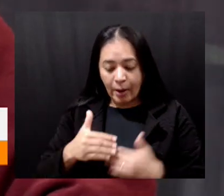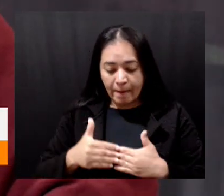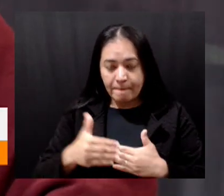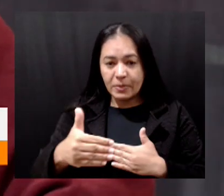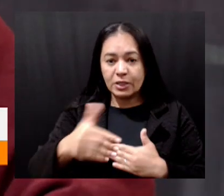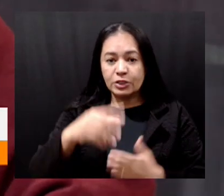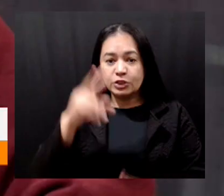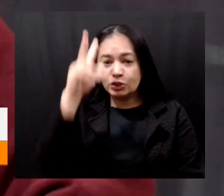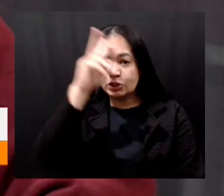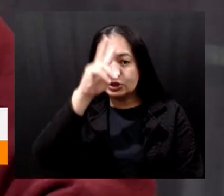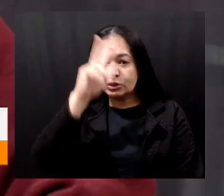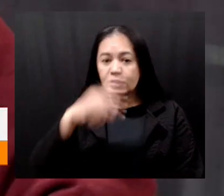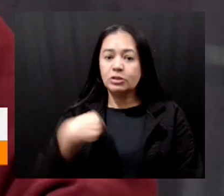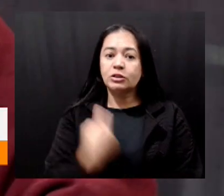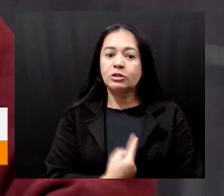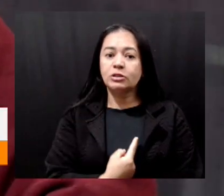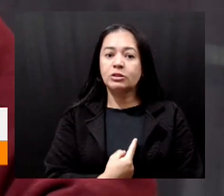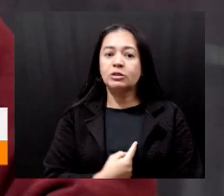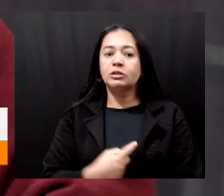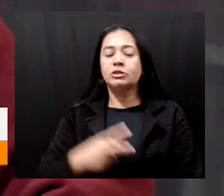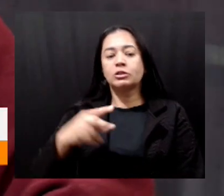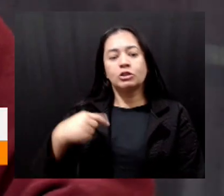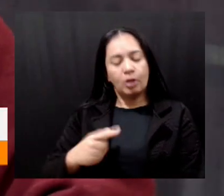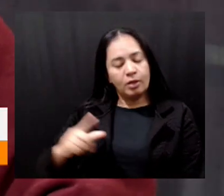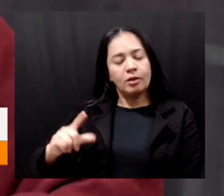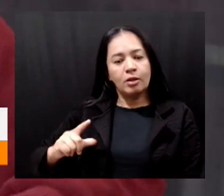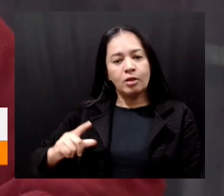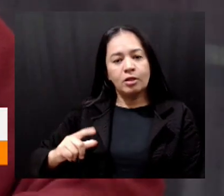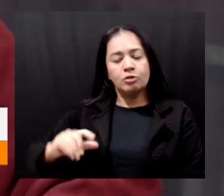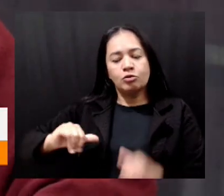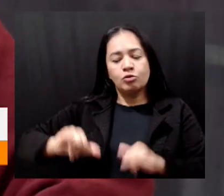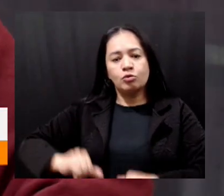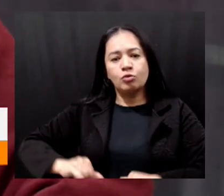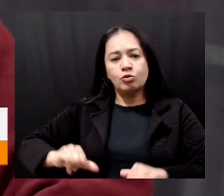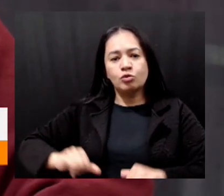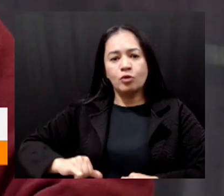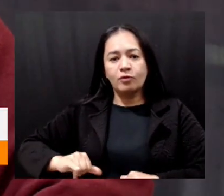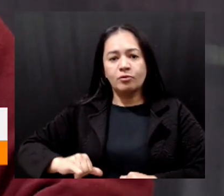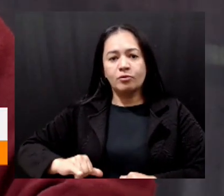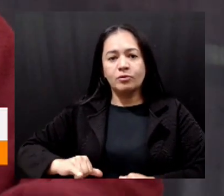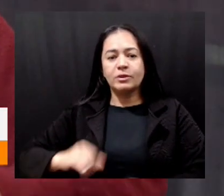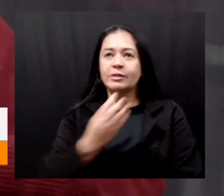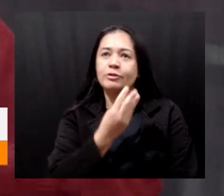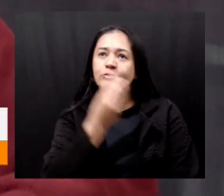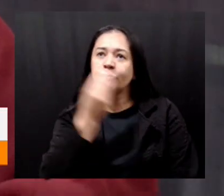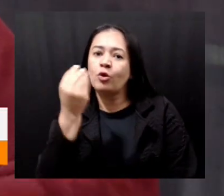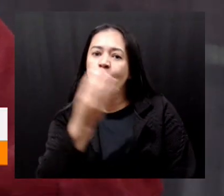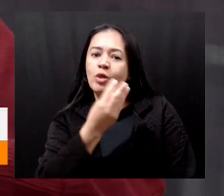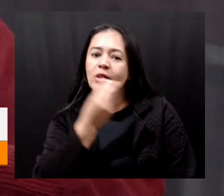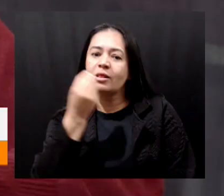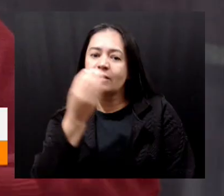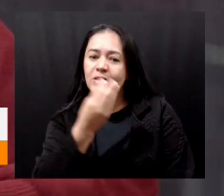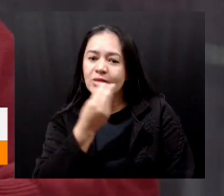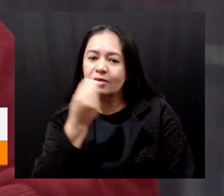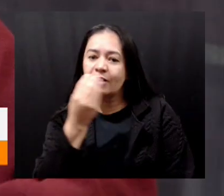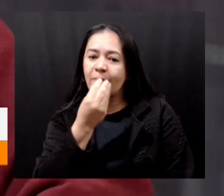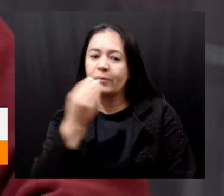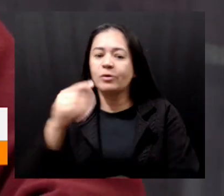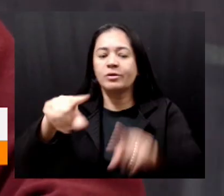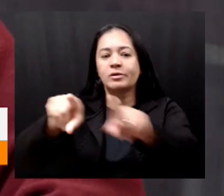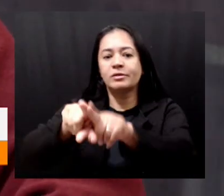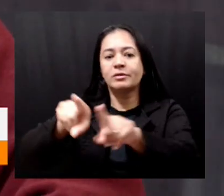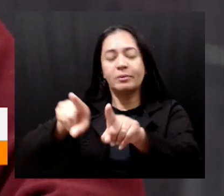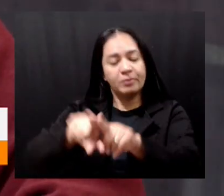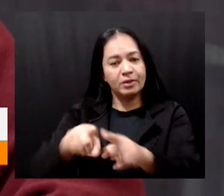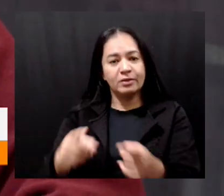da biografia que a gente tem, das dores, né, e dos sabores, né, de tudo aquilo, da sombra e da luz que